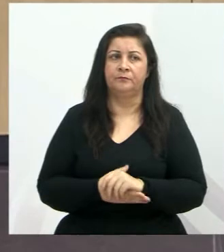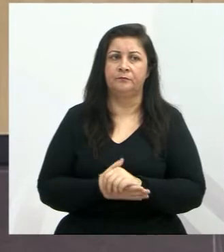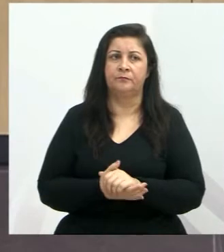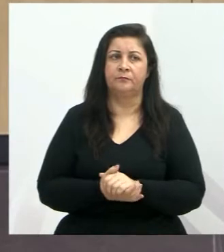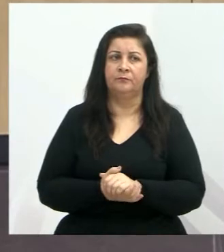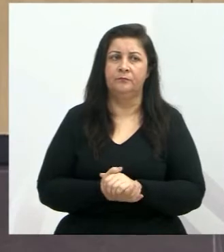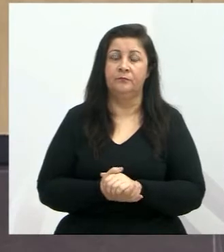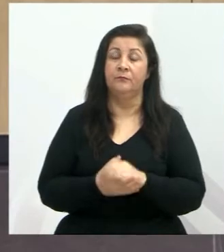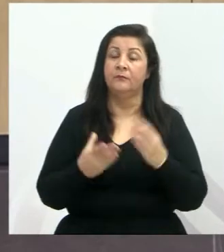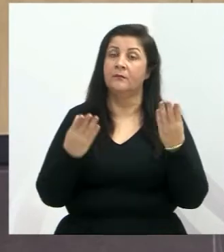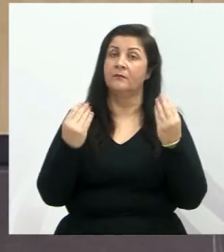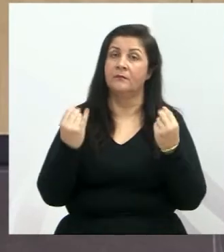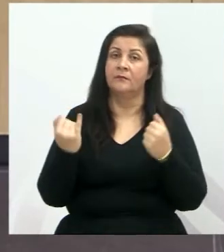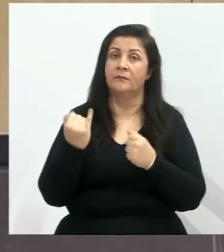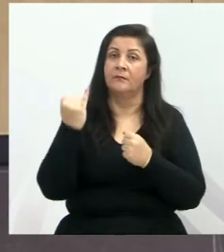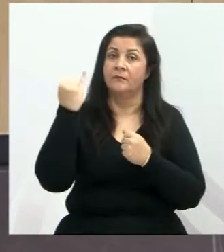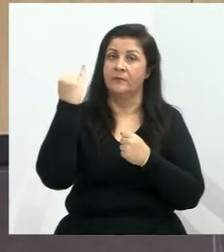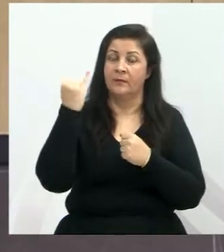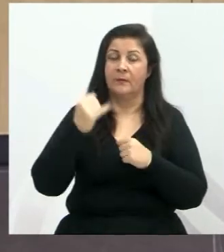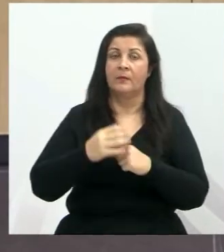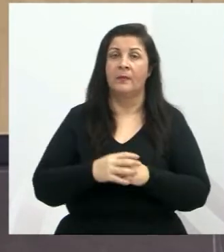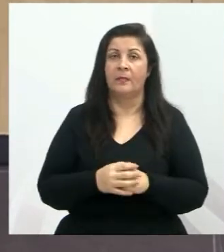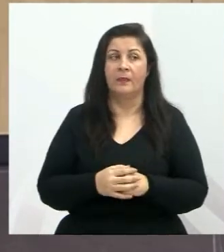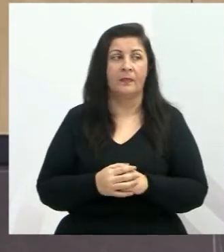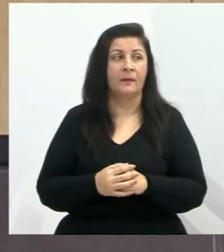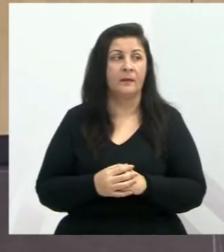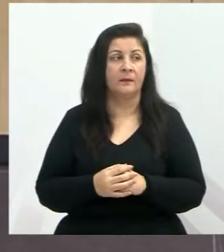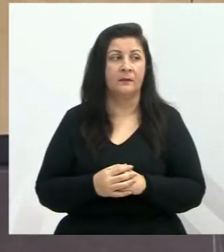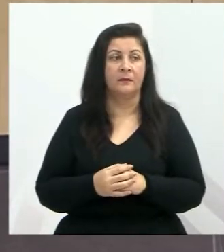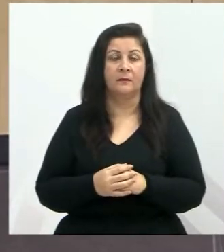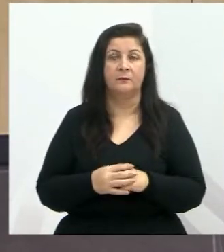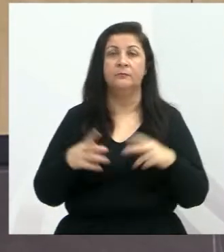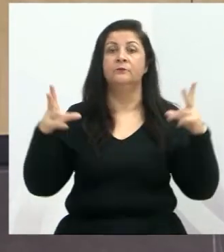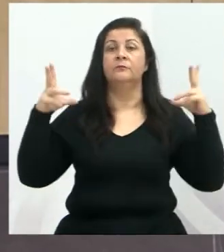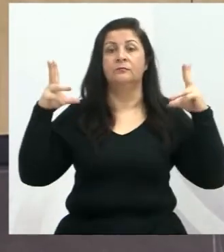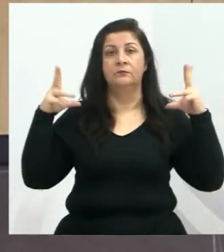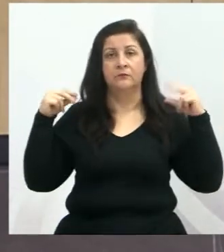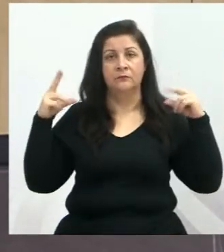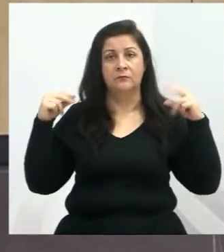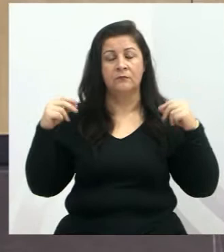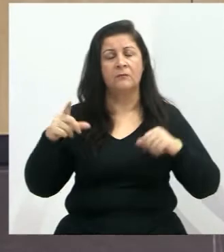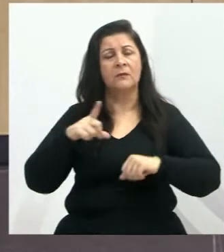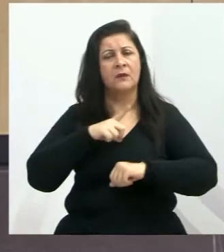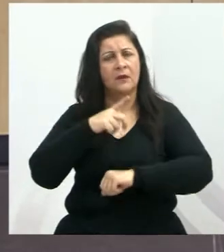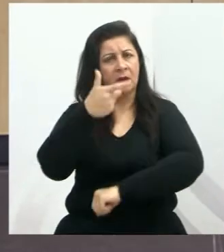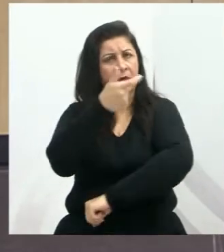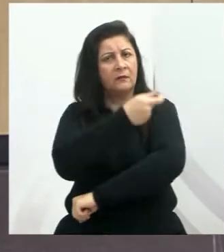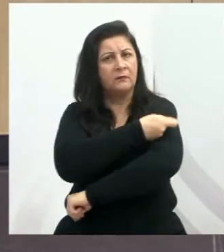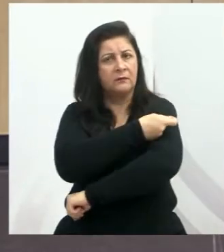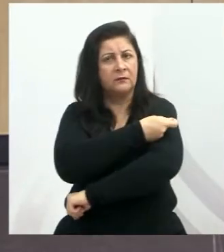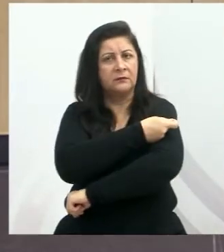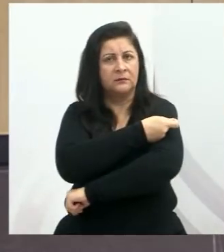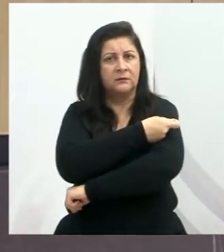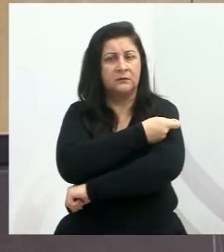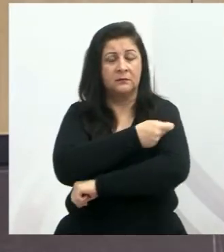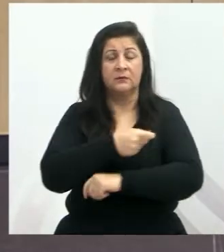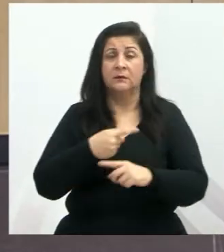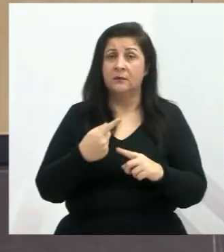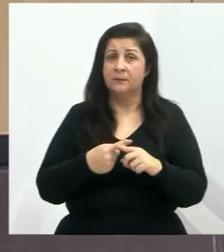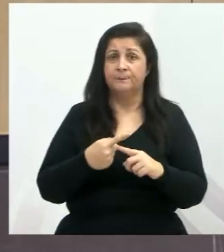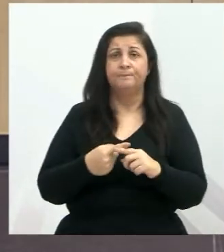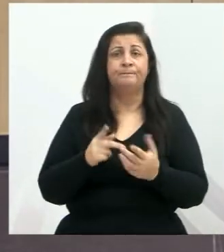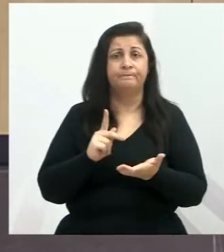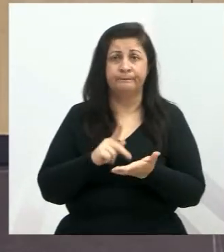E é muito importante que esses cobradores, motoristas sejam imunizados, até porque